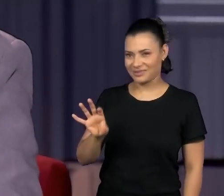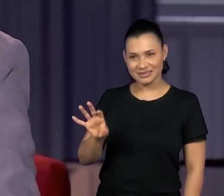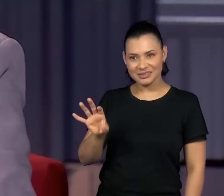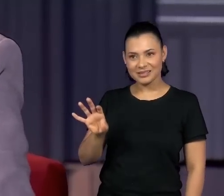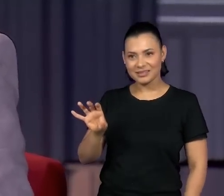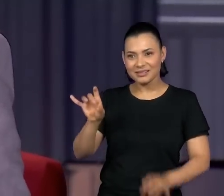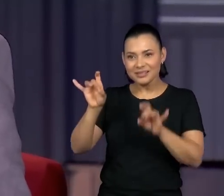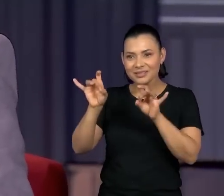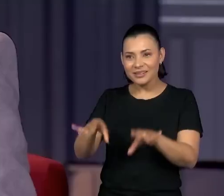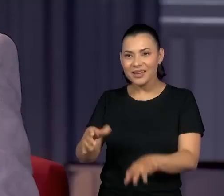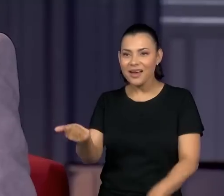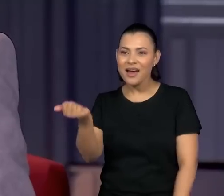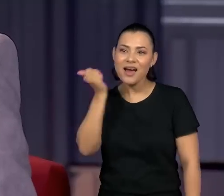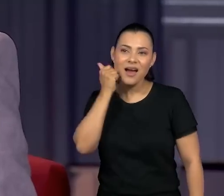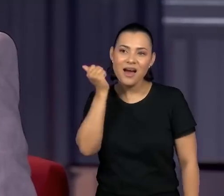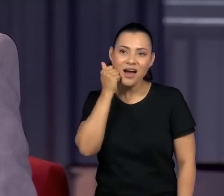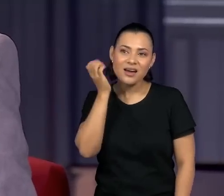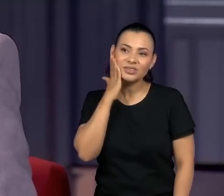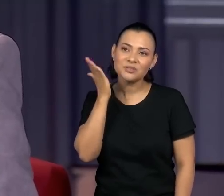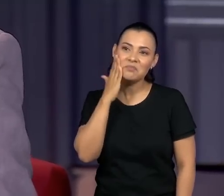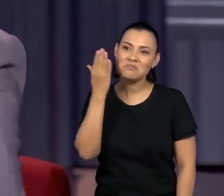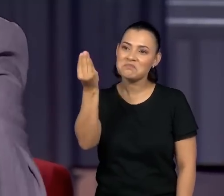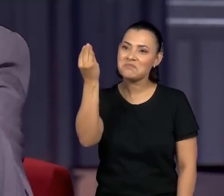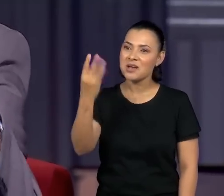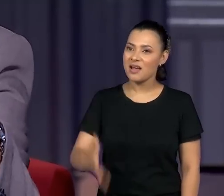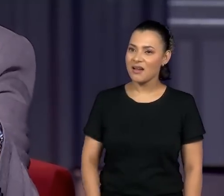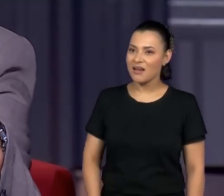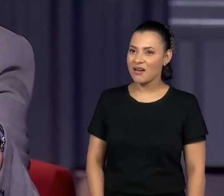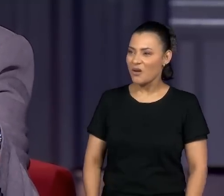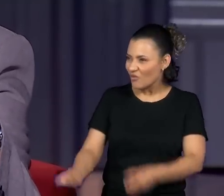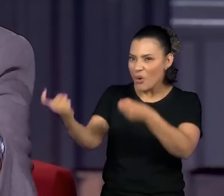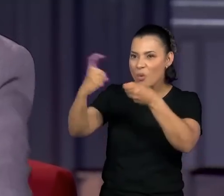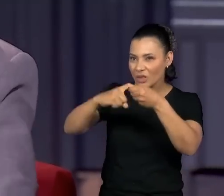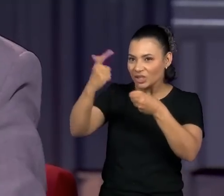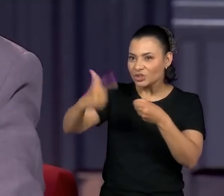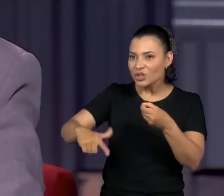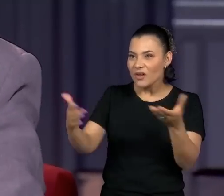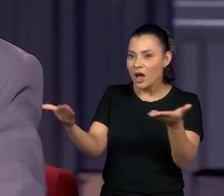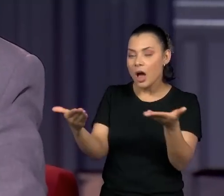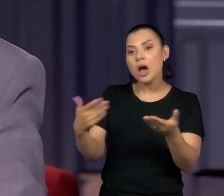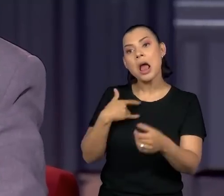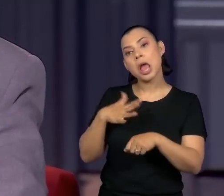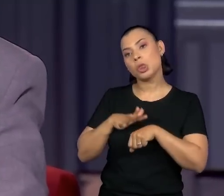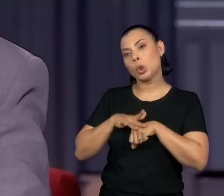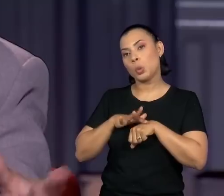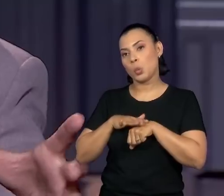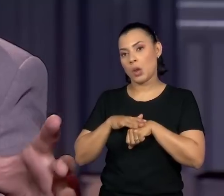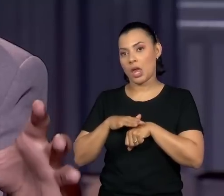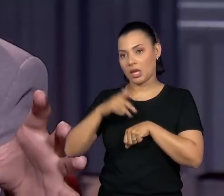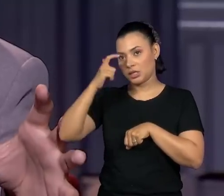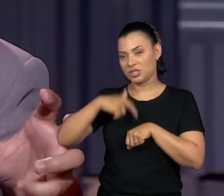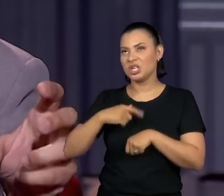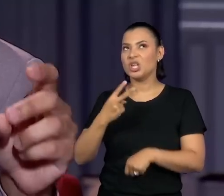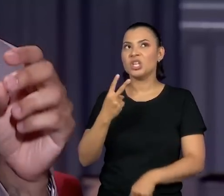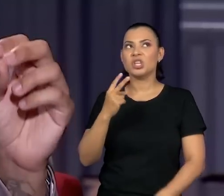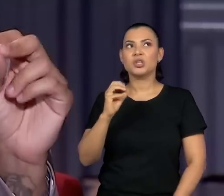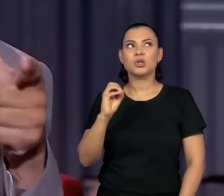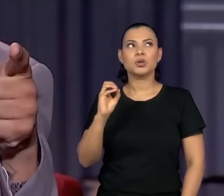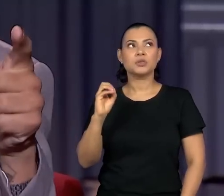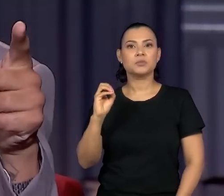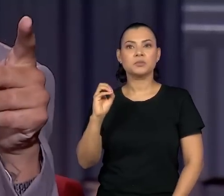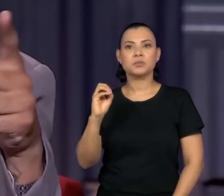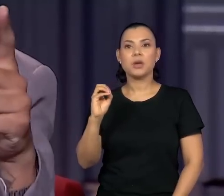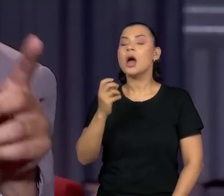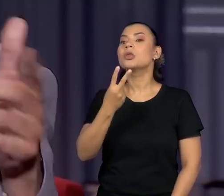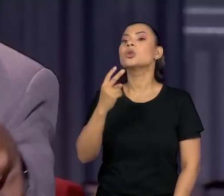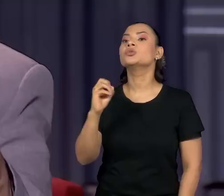é uma cara de pau muito grande. Entendeu? E ele reapareceu falando que estava doente. Em